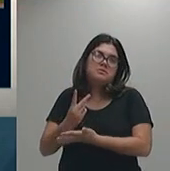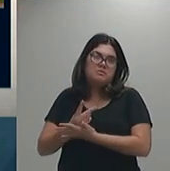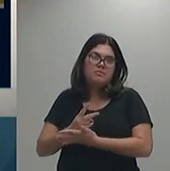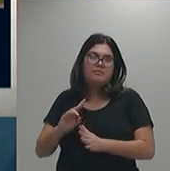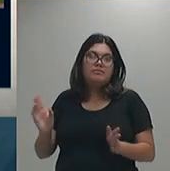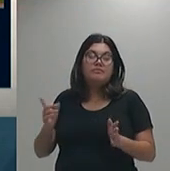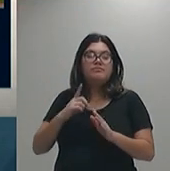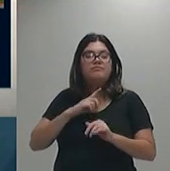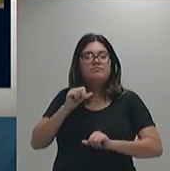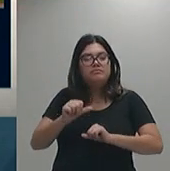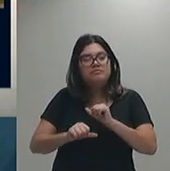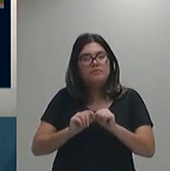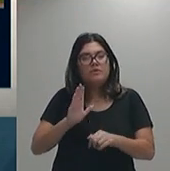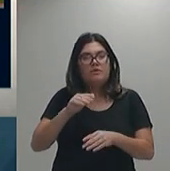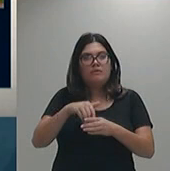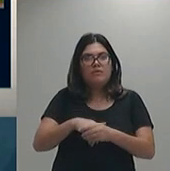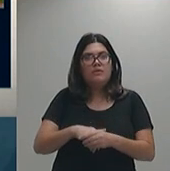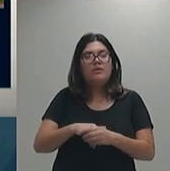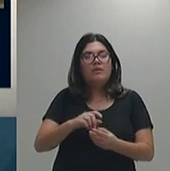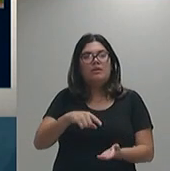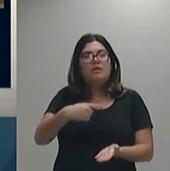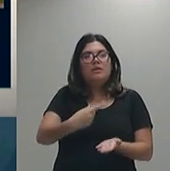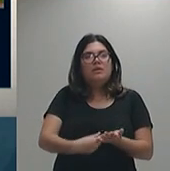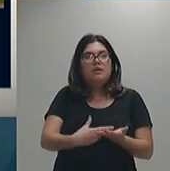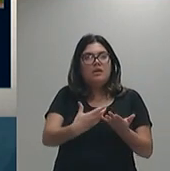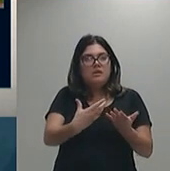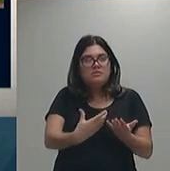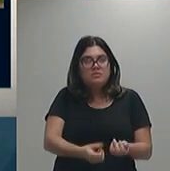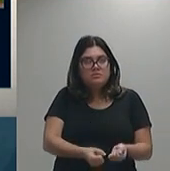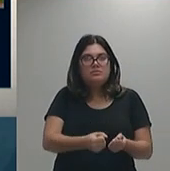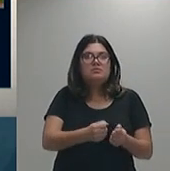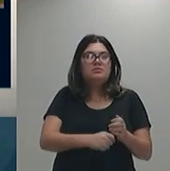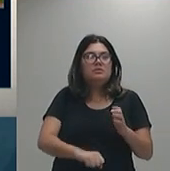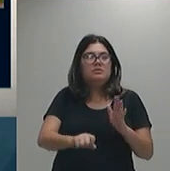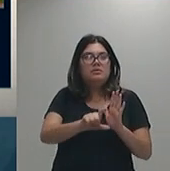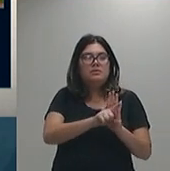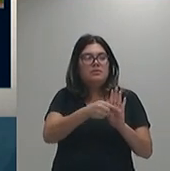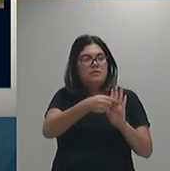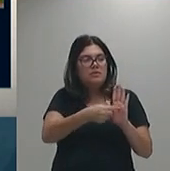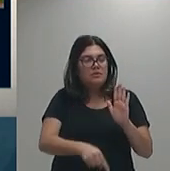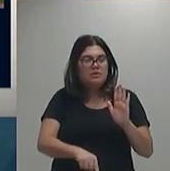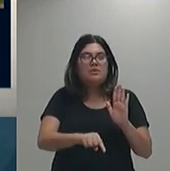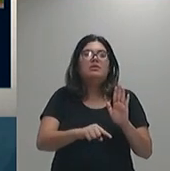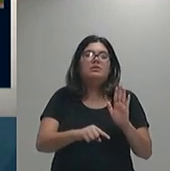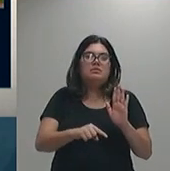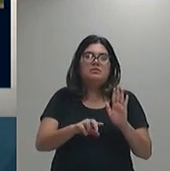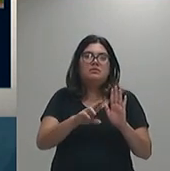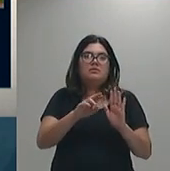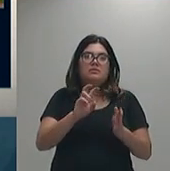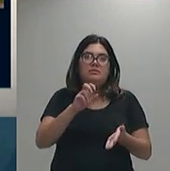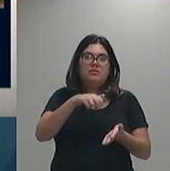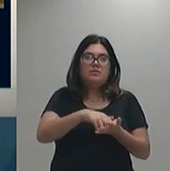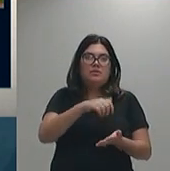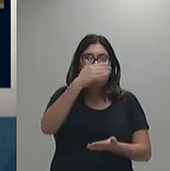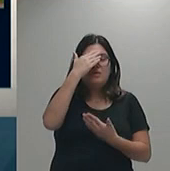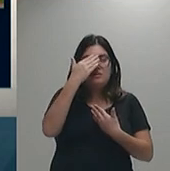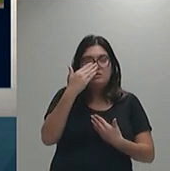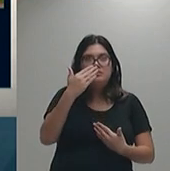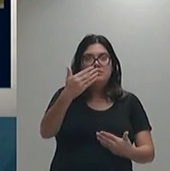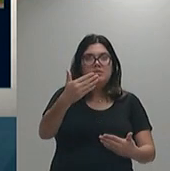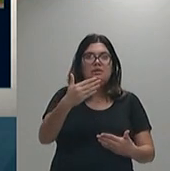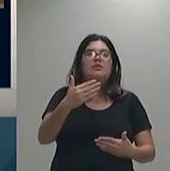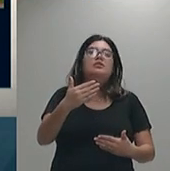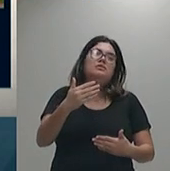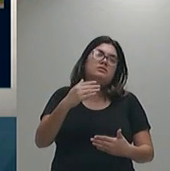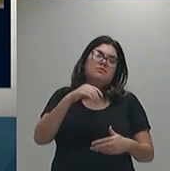retifico para acolher a ilegitimidade passiva do réu agradecendo a ministra nacy e ao